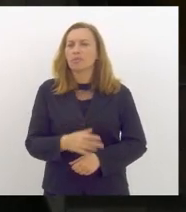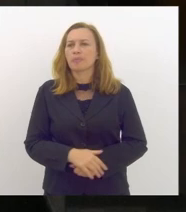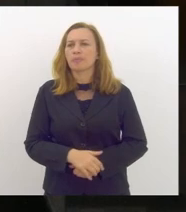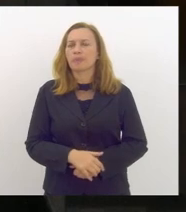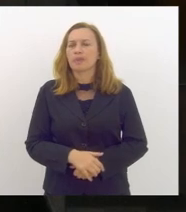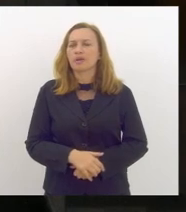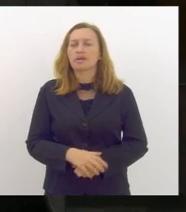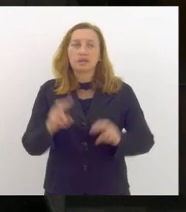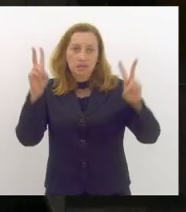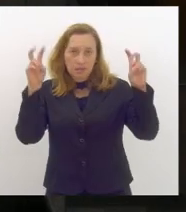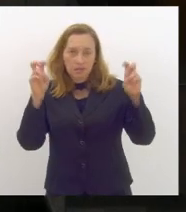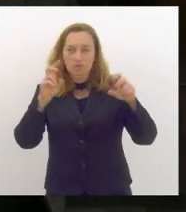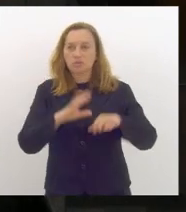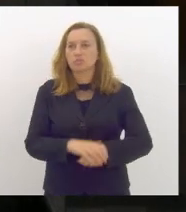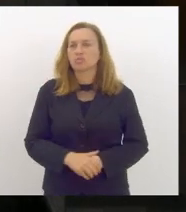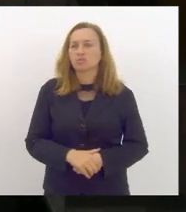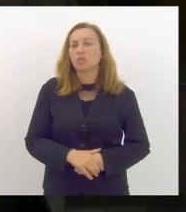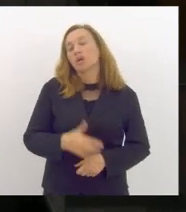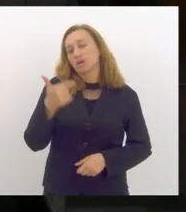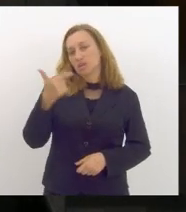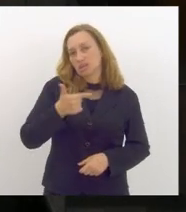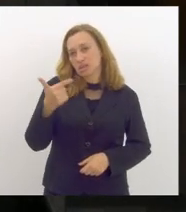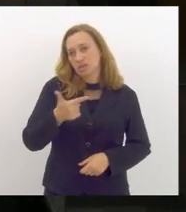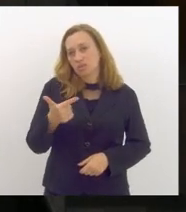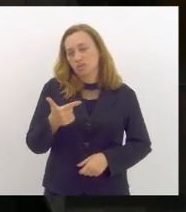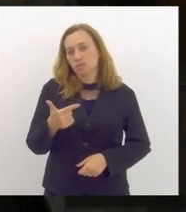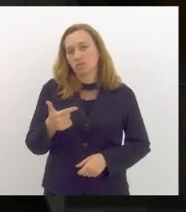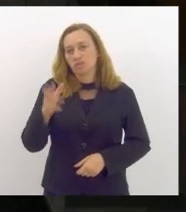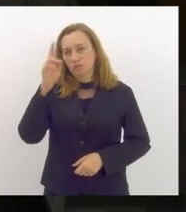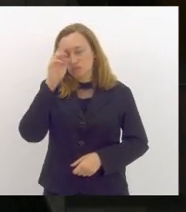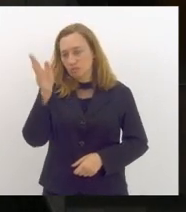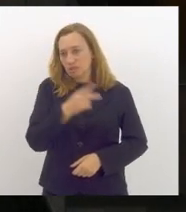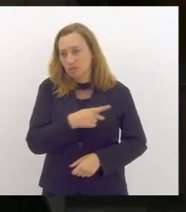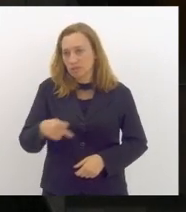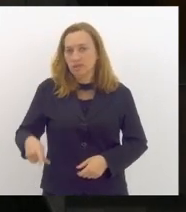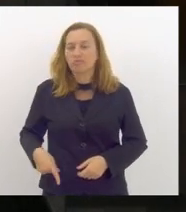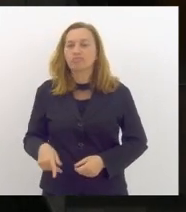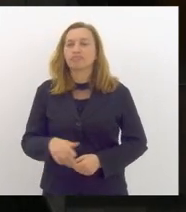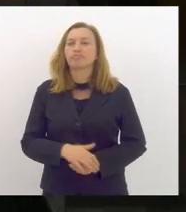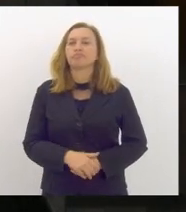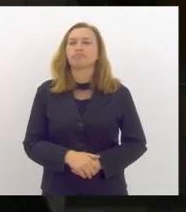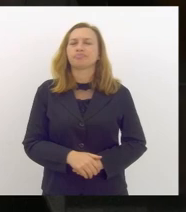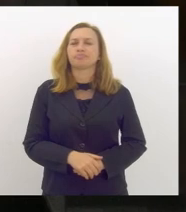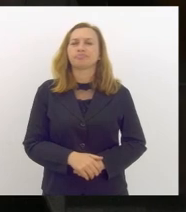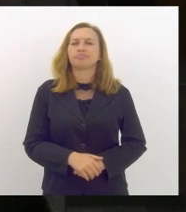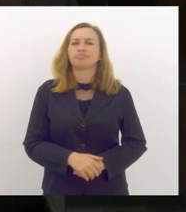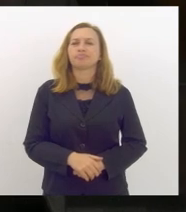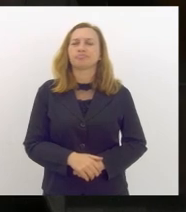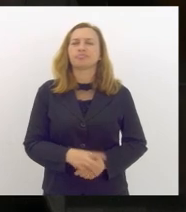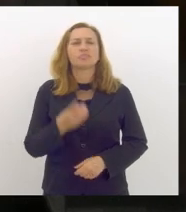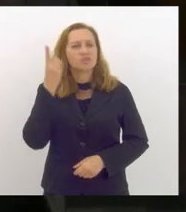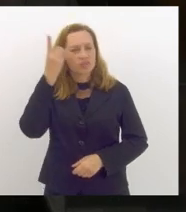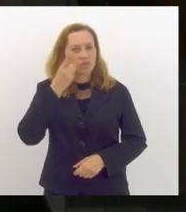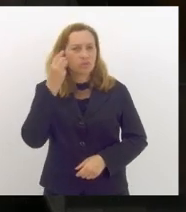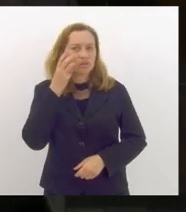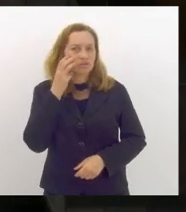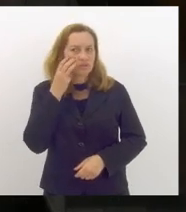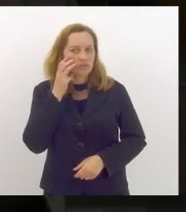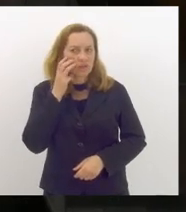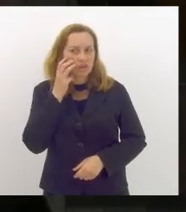e essa questão segunda Silva Presidente e o e deputado